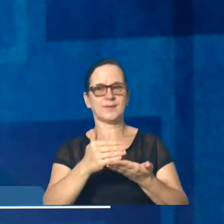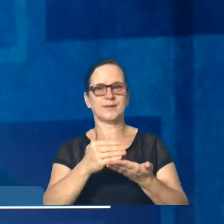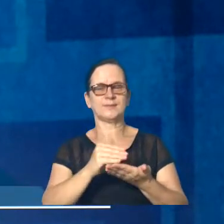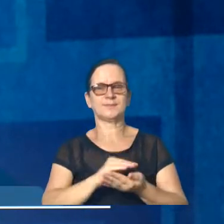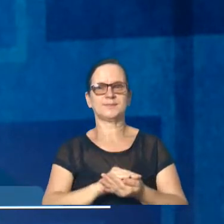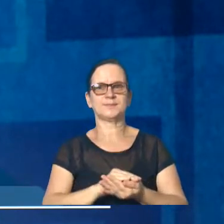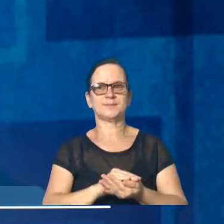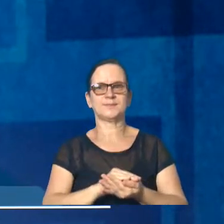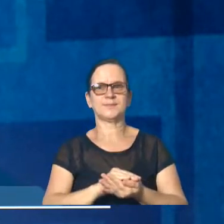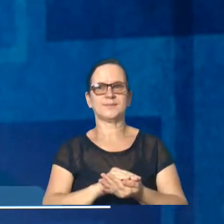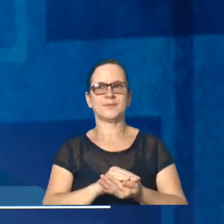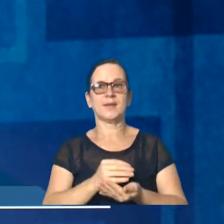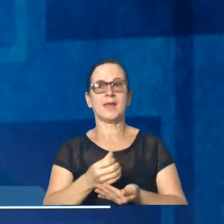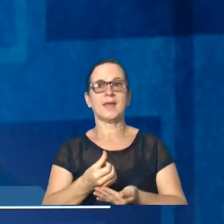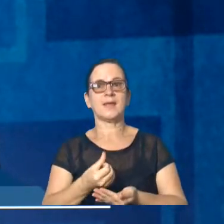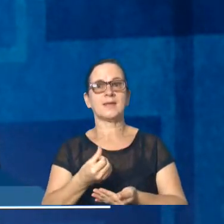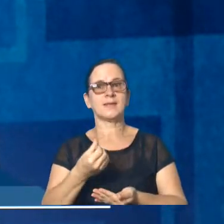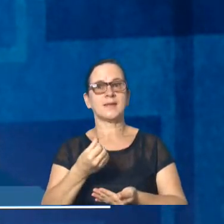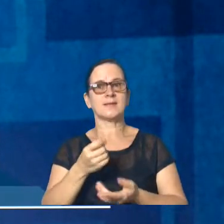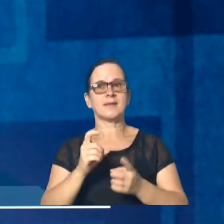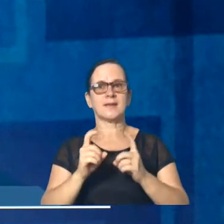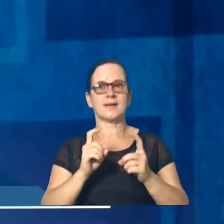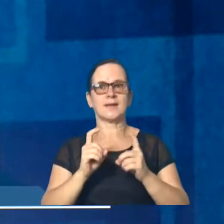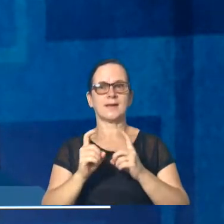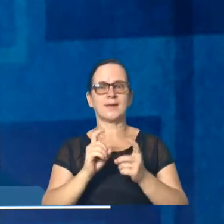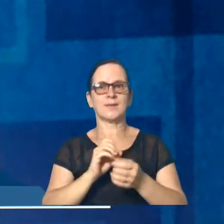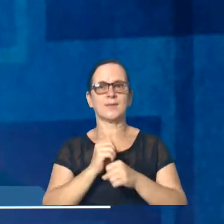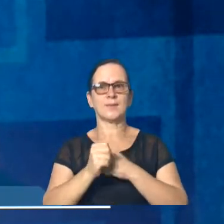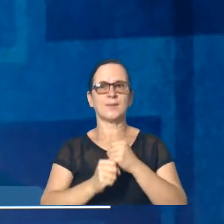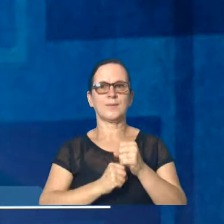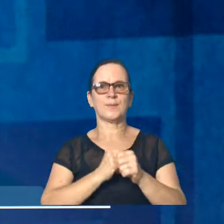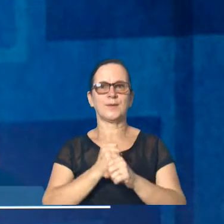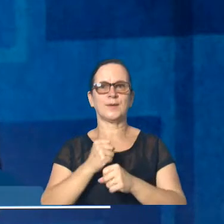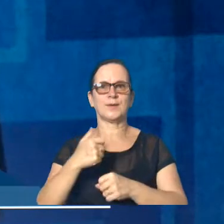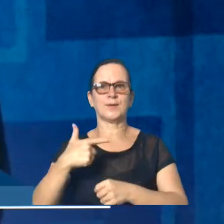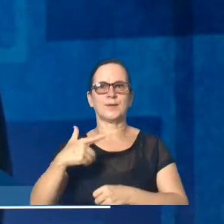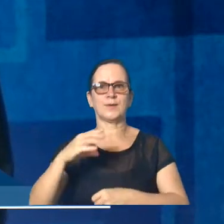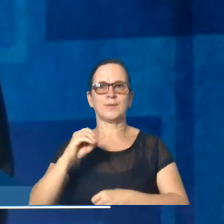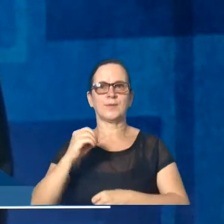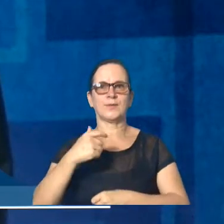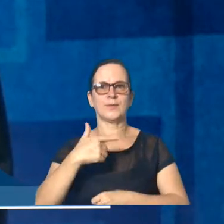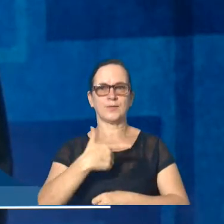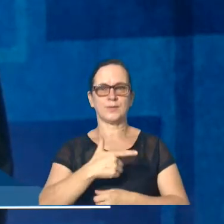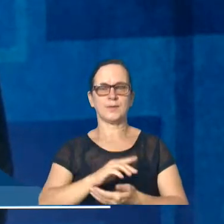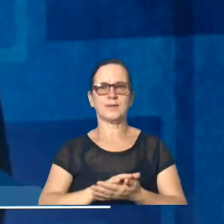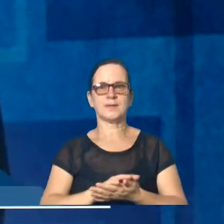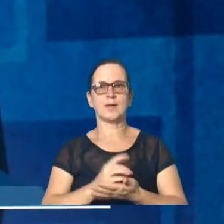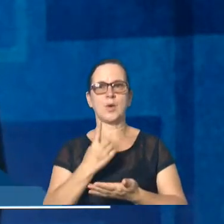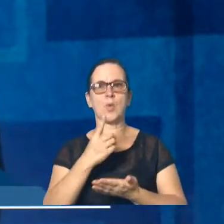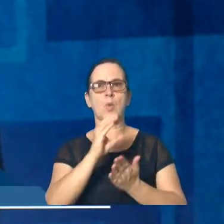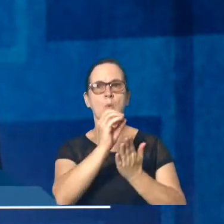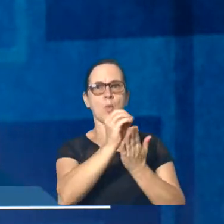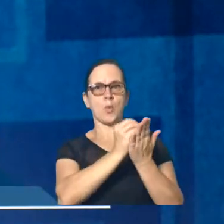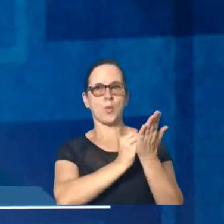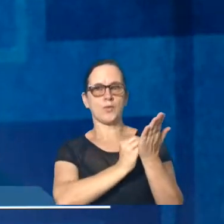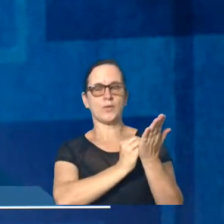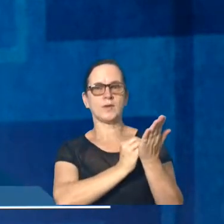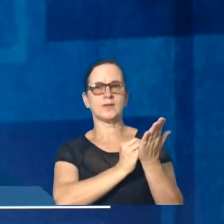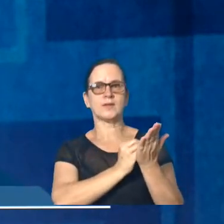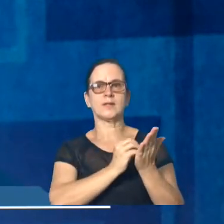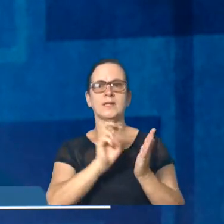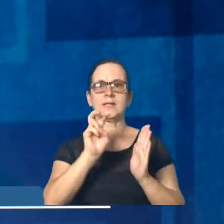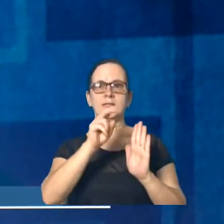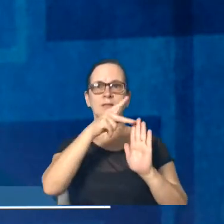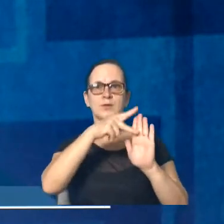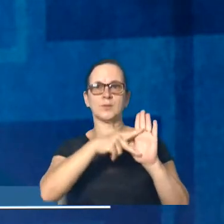início a sexta sessão ordinária de 2022. Na ordem do dia, um ofício e cinco